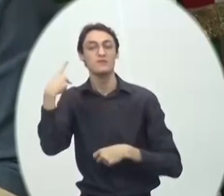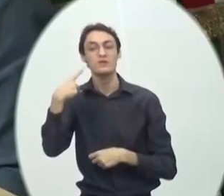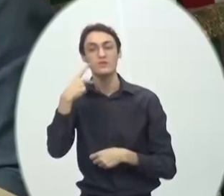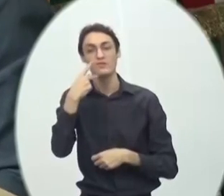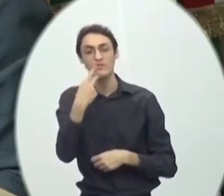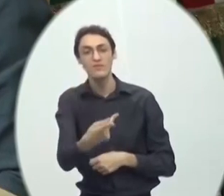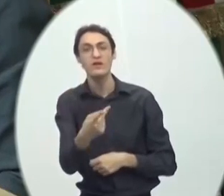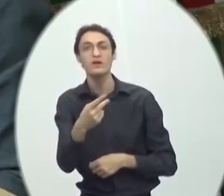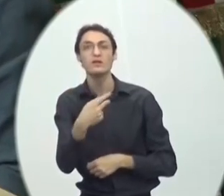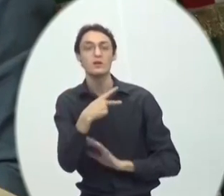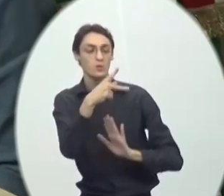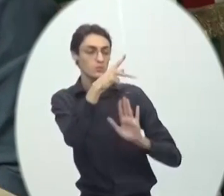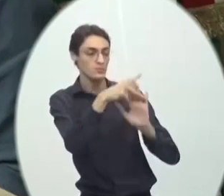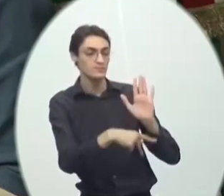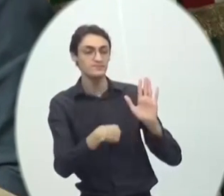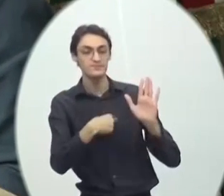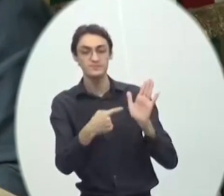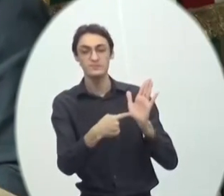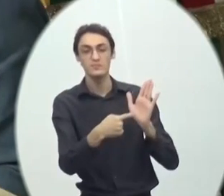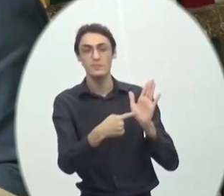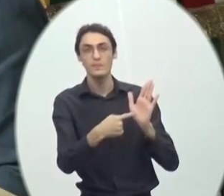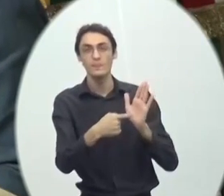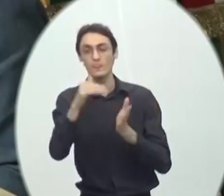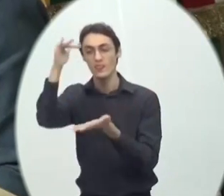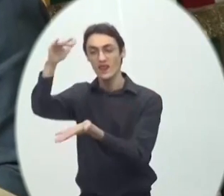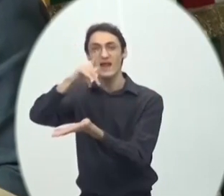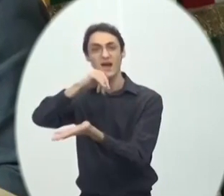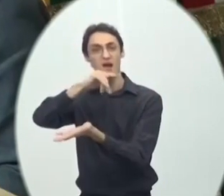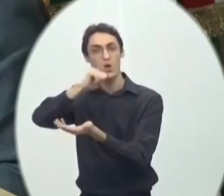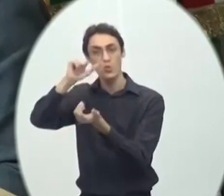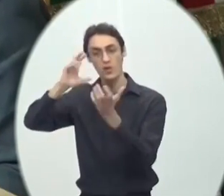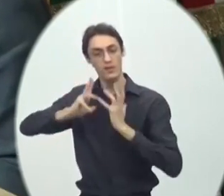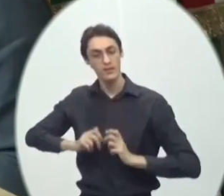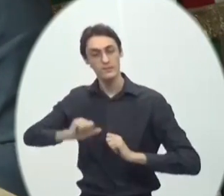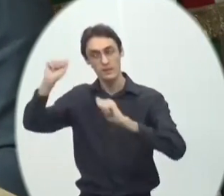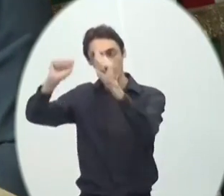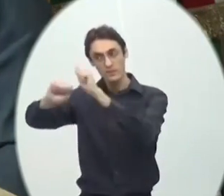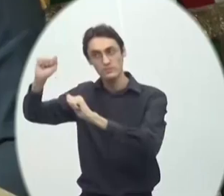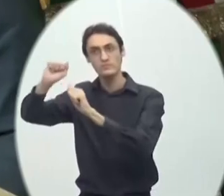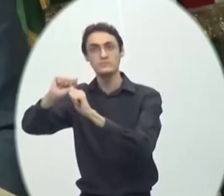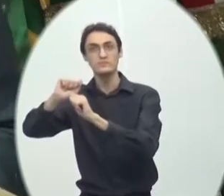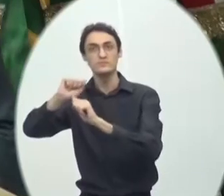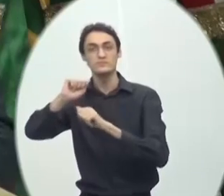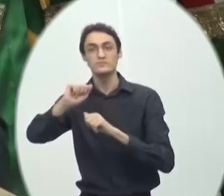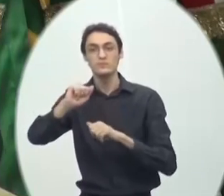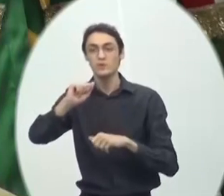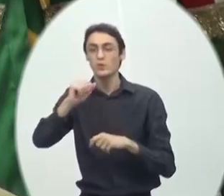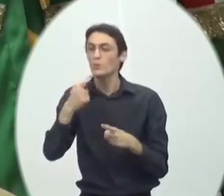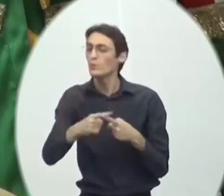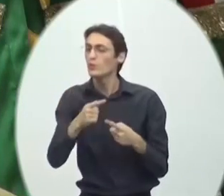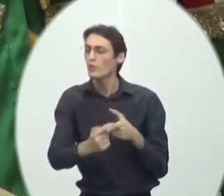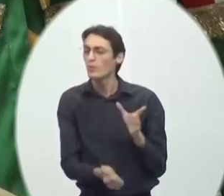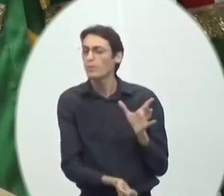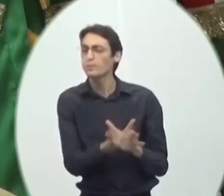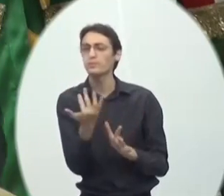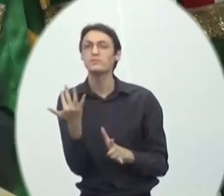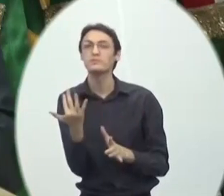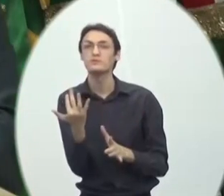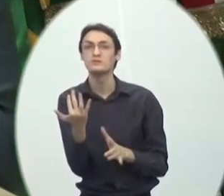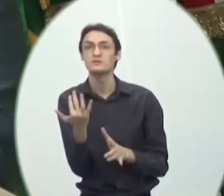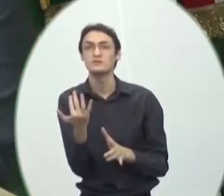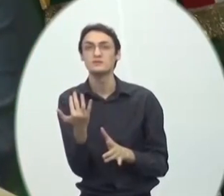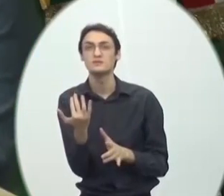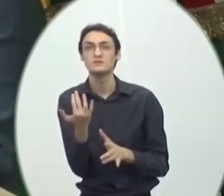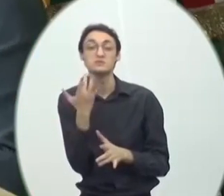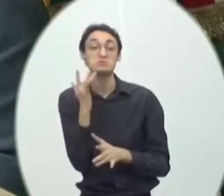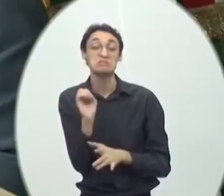nosso projeto fala da limpeza das caixas d'águas, né? Que muitas vezes, vou falar aqui seriamente, eu